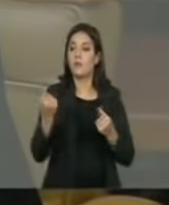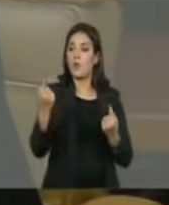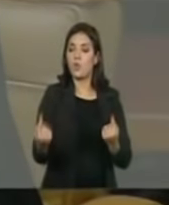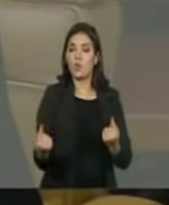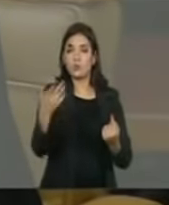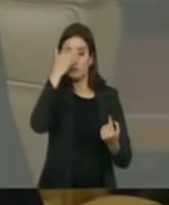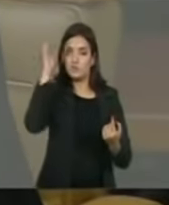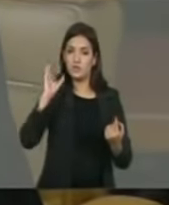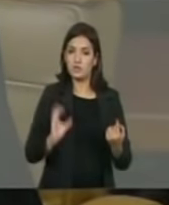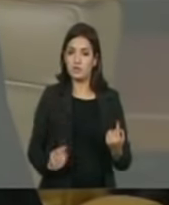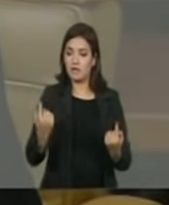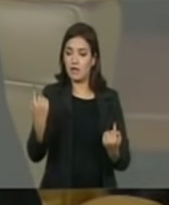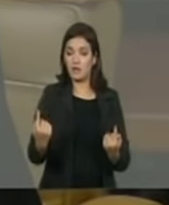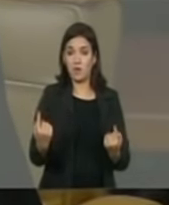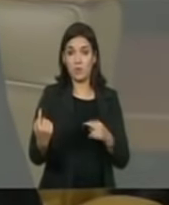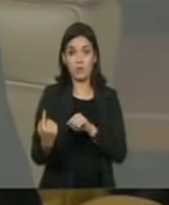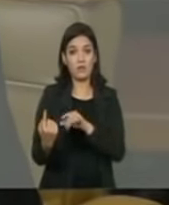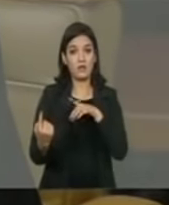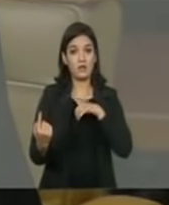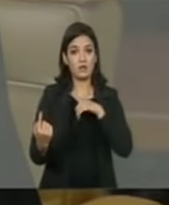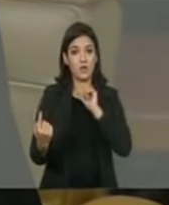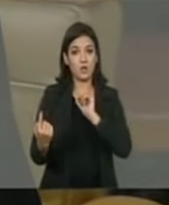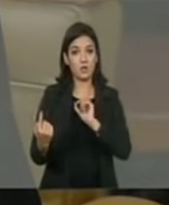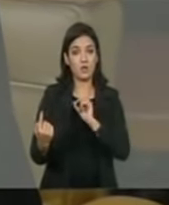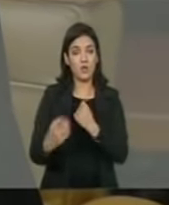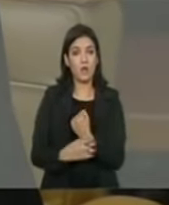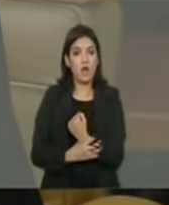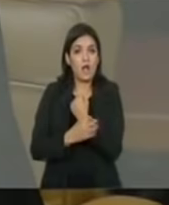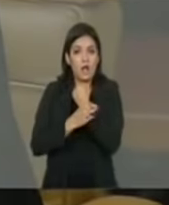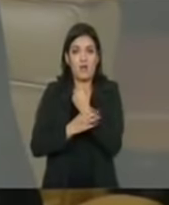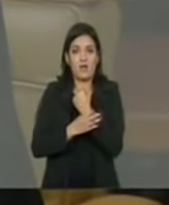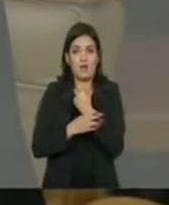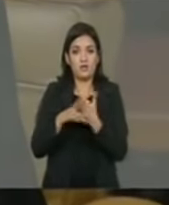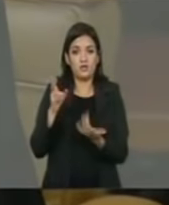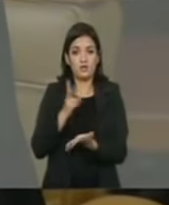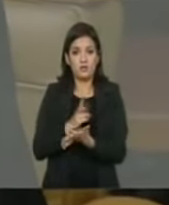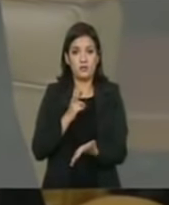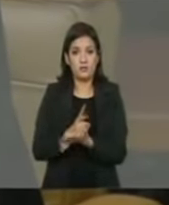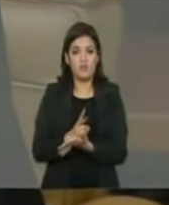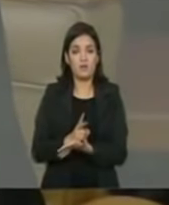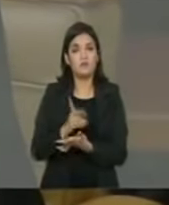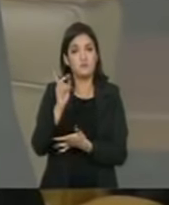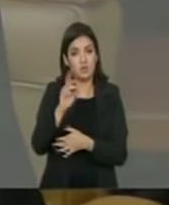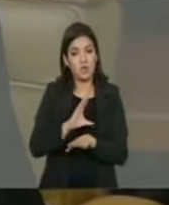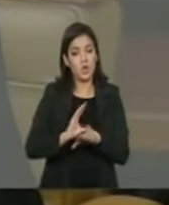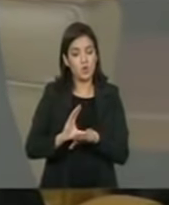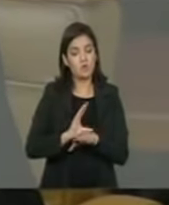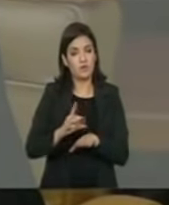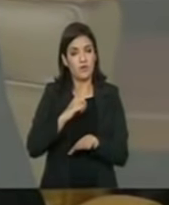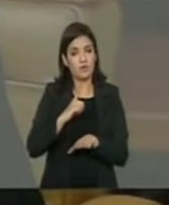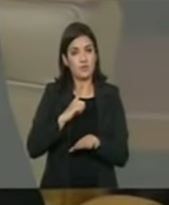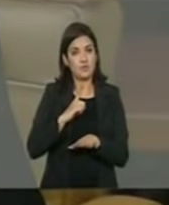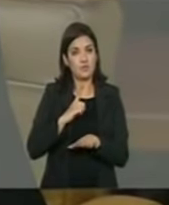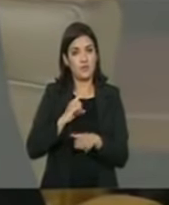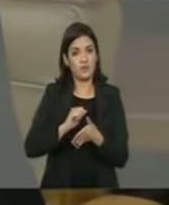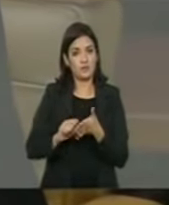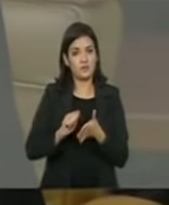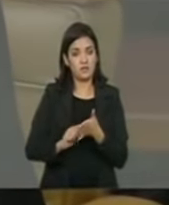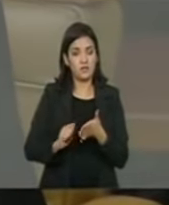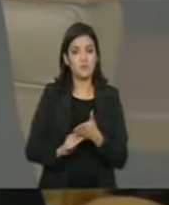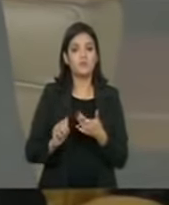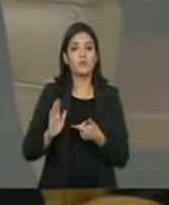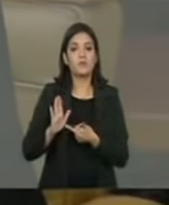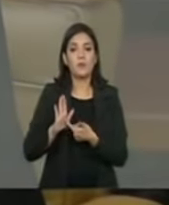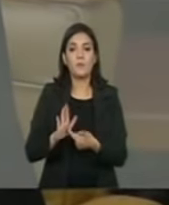encontra nesse princípio fundamento de uma garantia essencial que lhe é reconhecida pela função da república e que se mostra